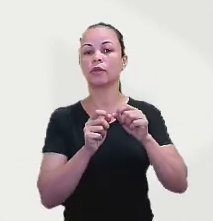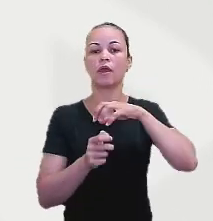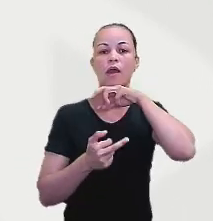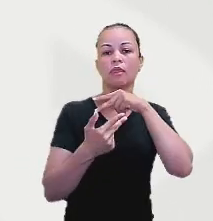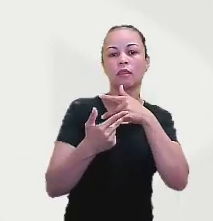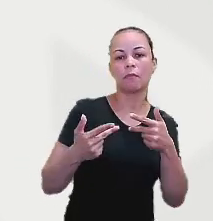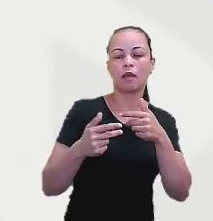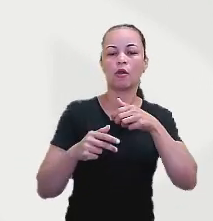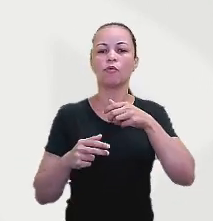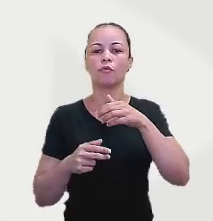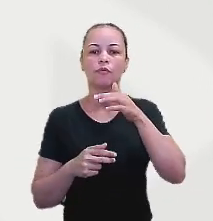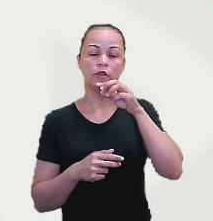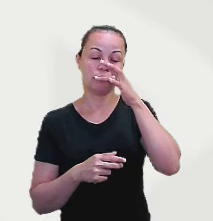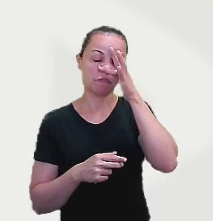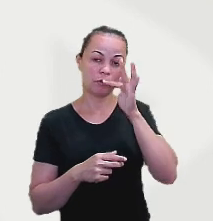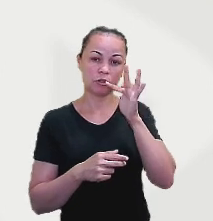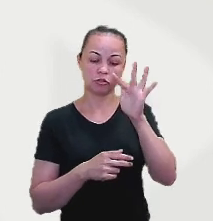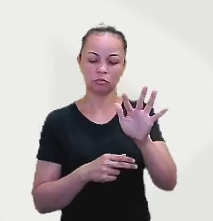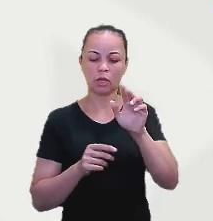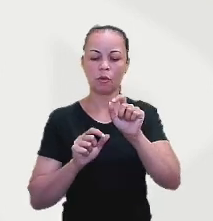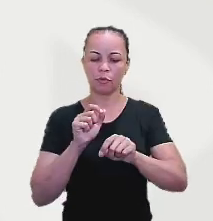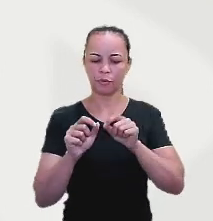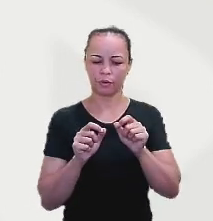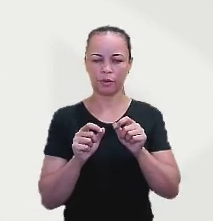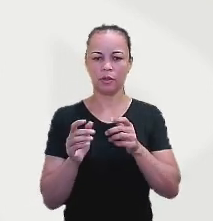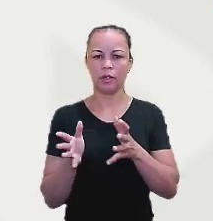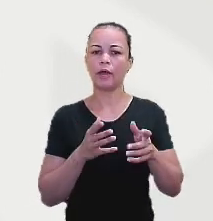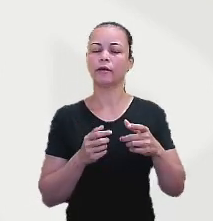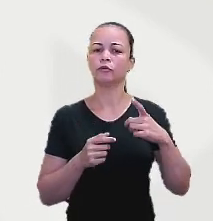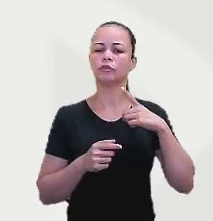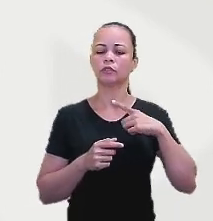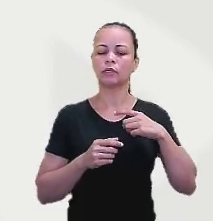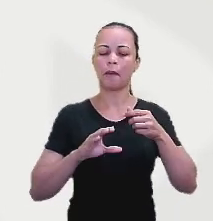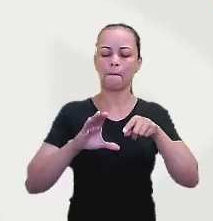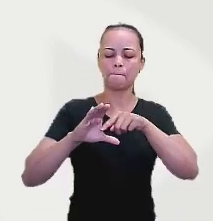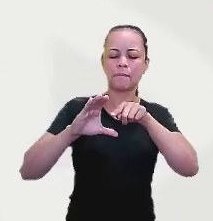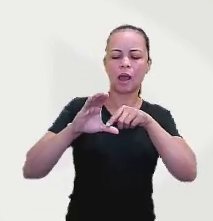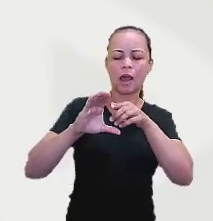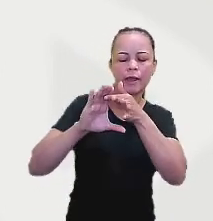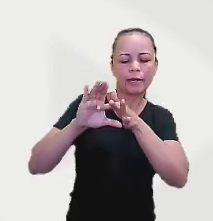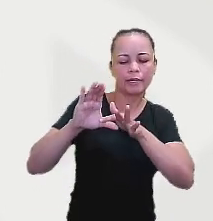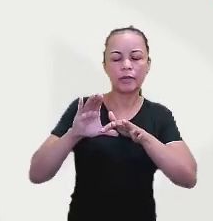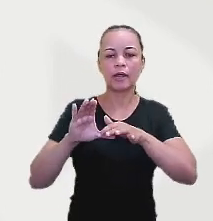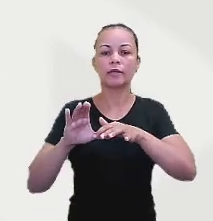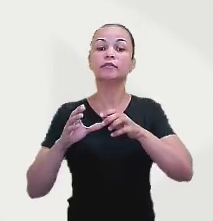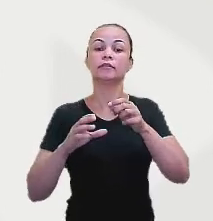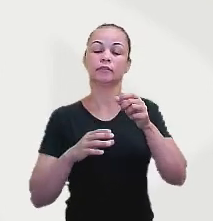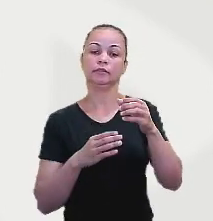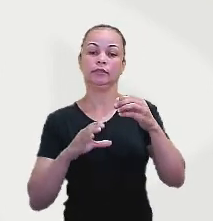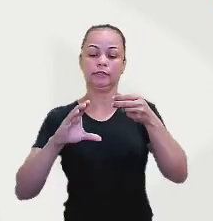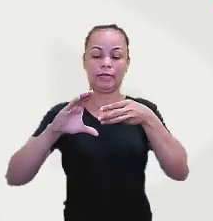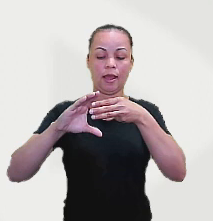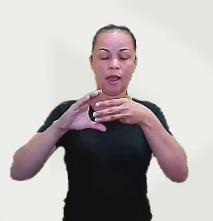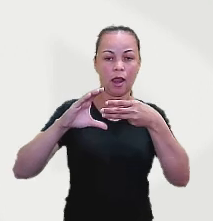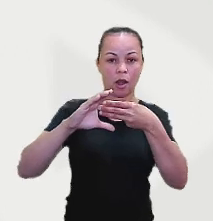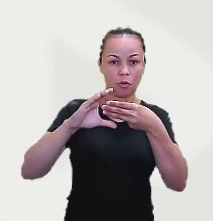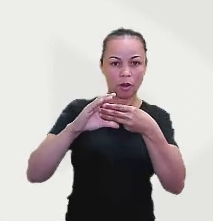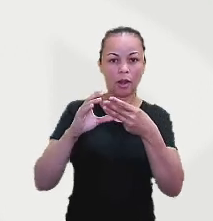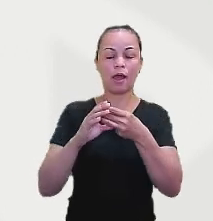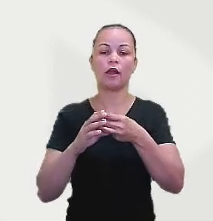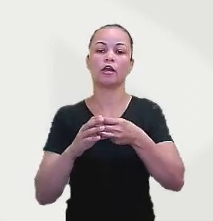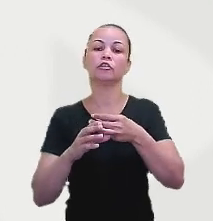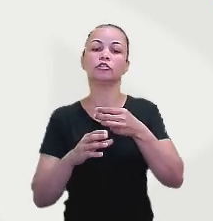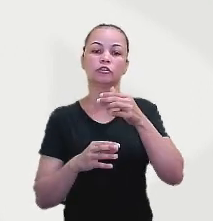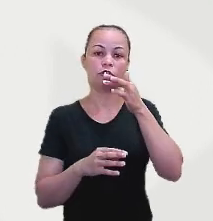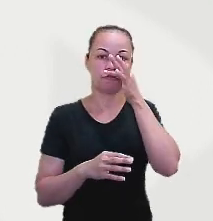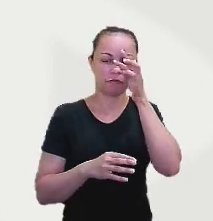presença de parede celular. Aonde, gente? Nas células vegetais. Mas não se preocupe que a gente vai fortalecer, a gente vai aprofundar isso, tá? Então, presença de